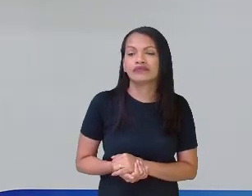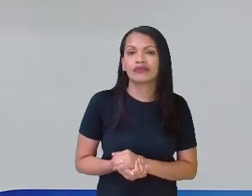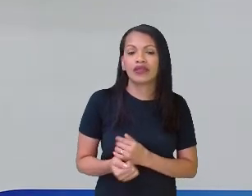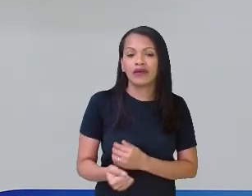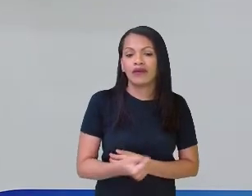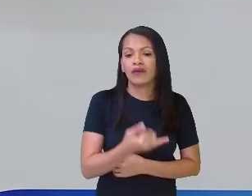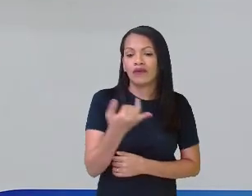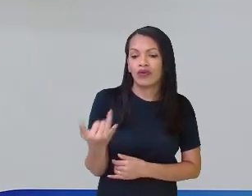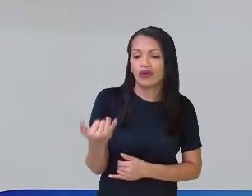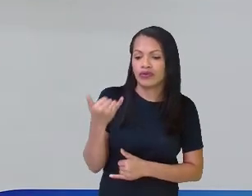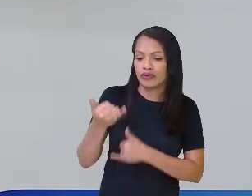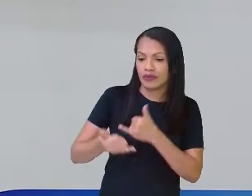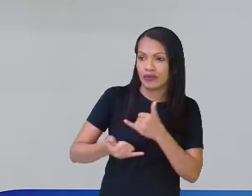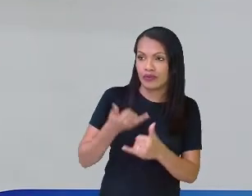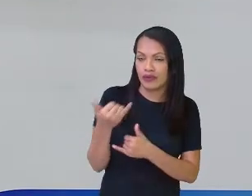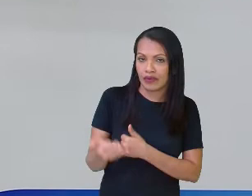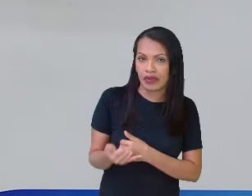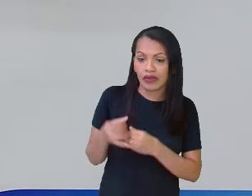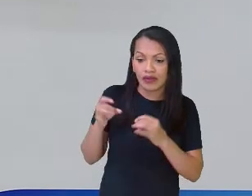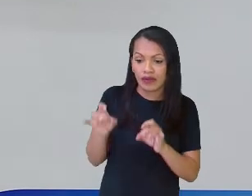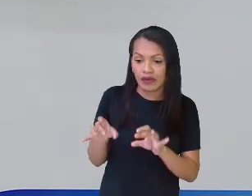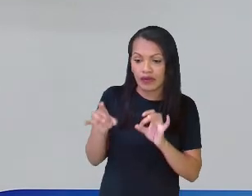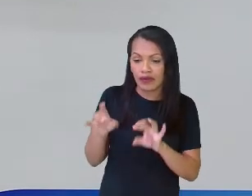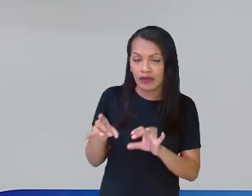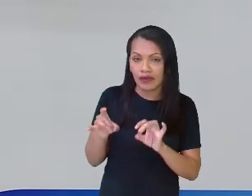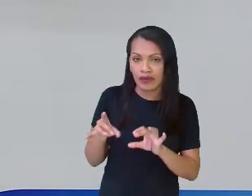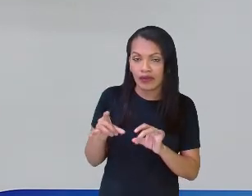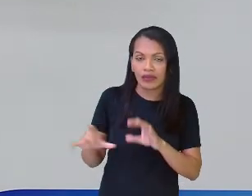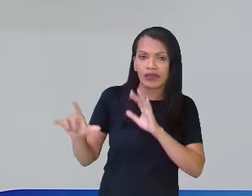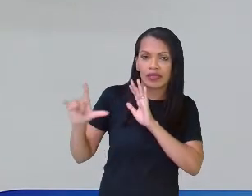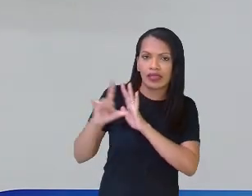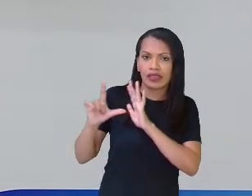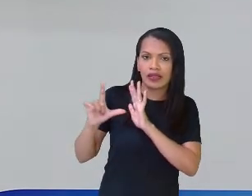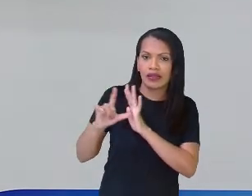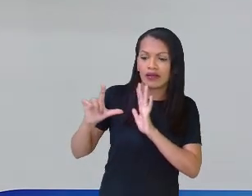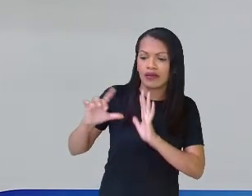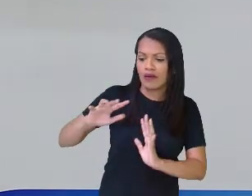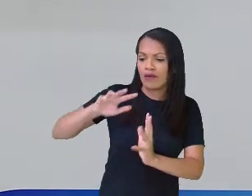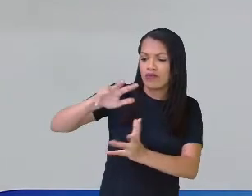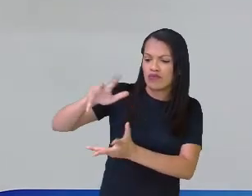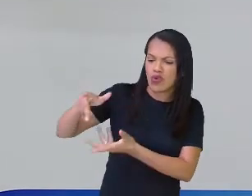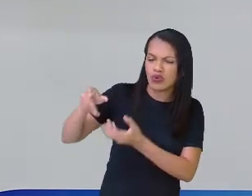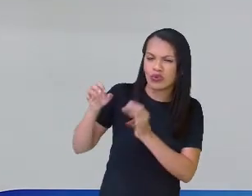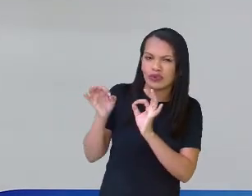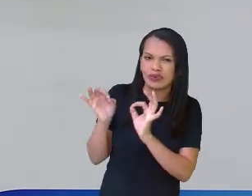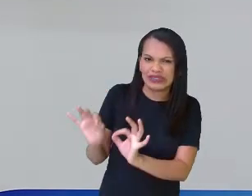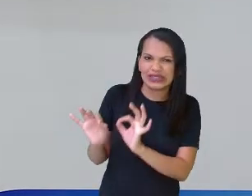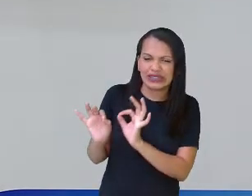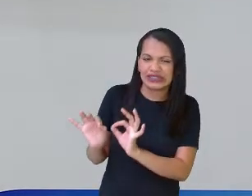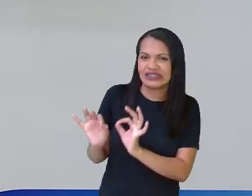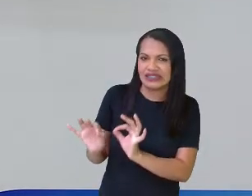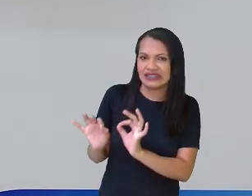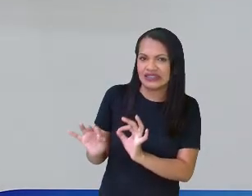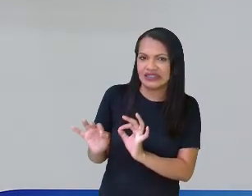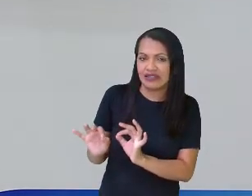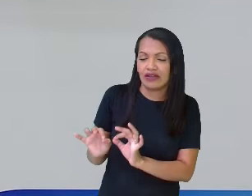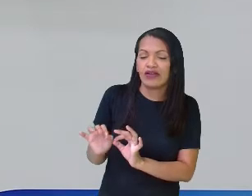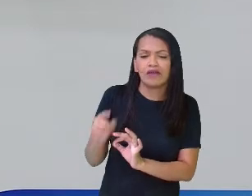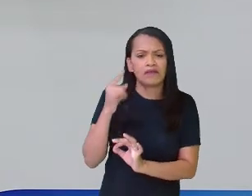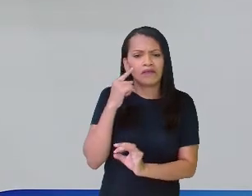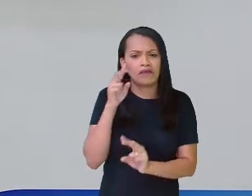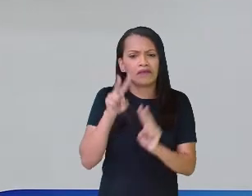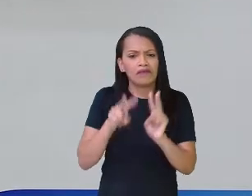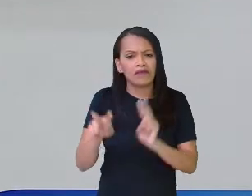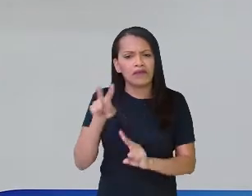Quantos brinquedos foram vendidos pela loja Mundo Encantado de acordo com o gráfico? Eu